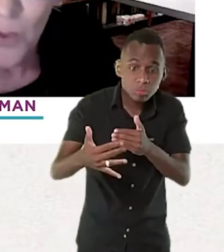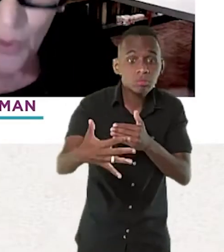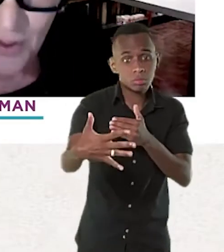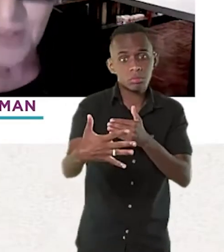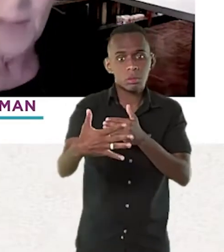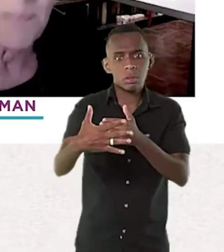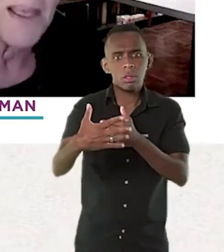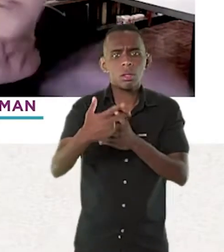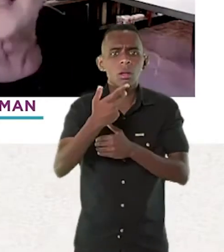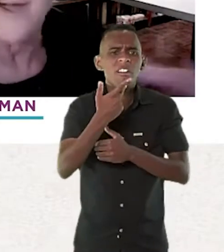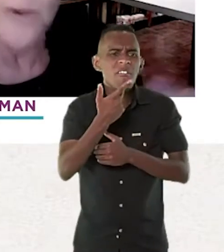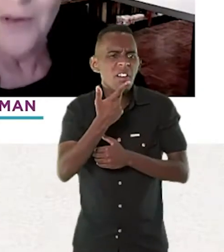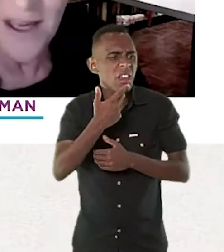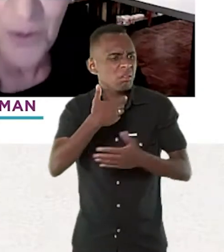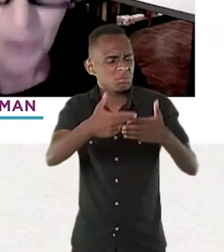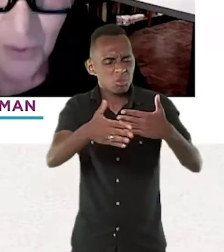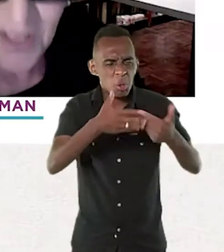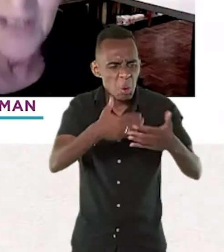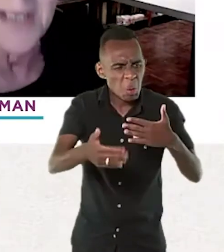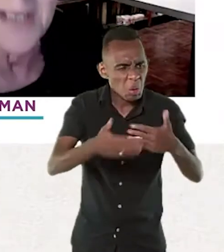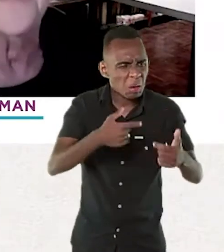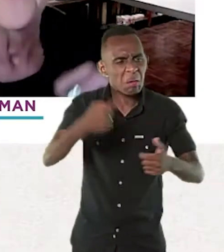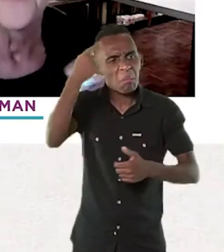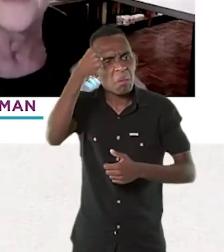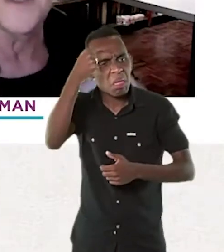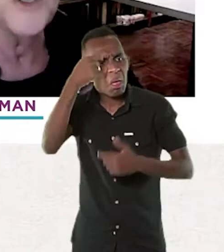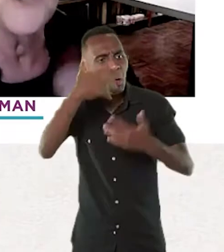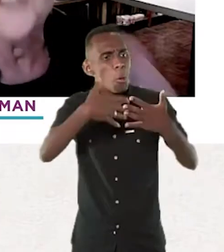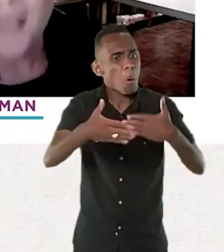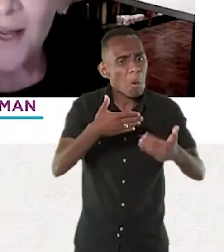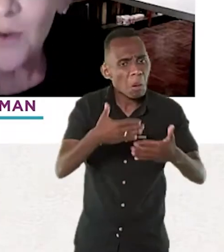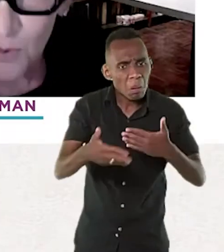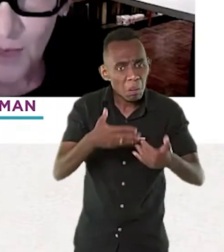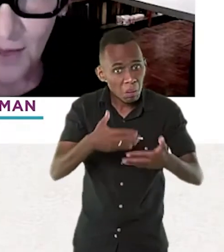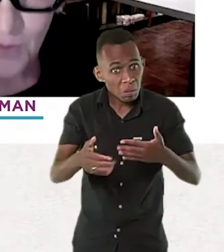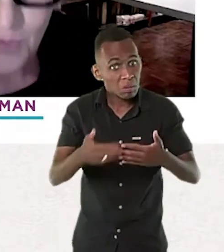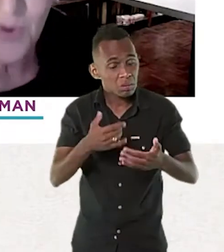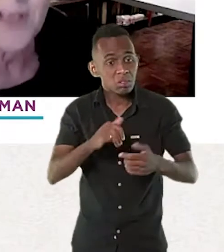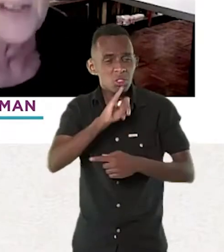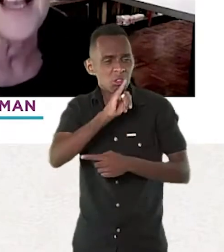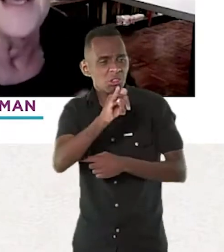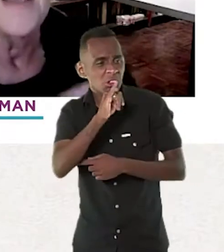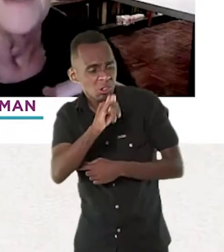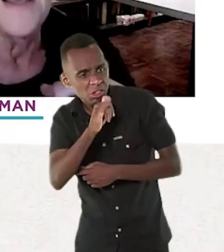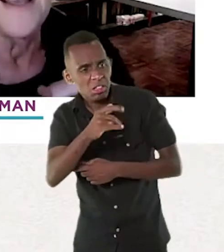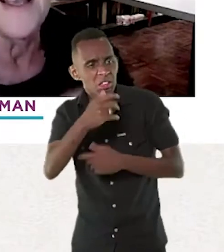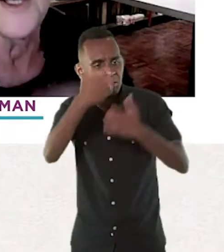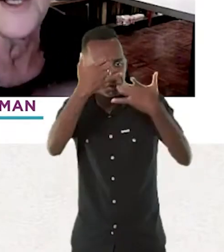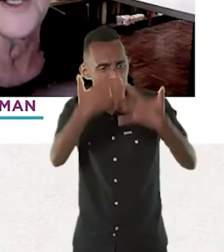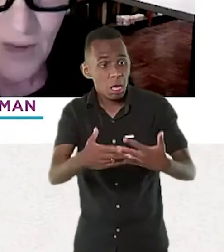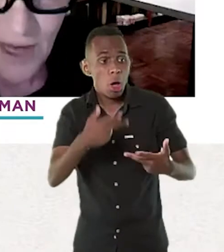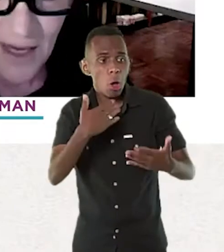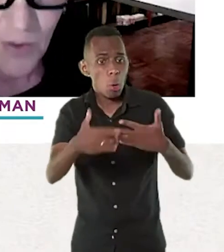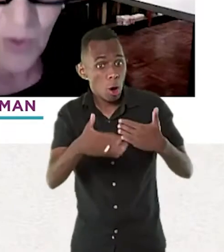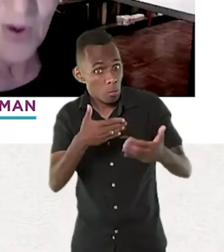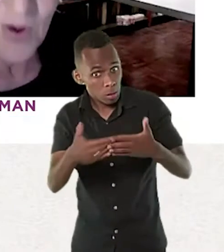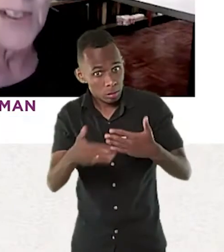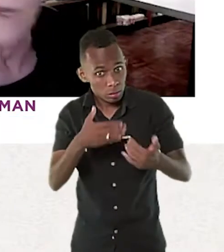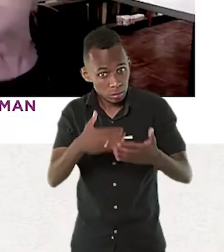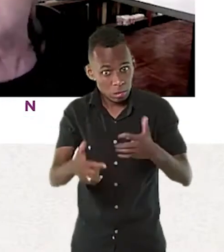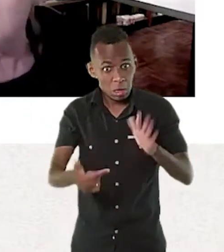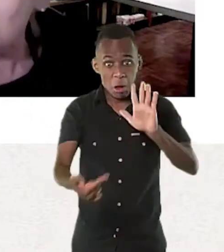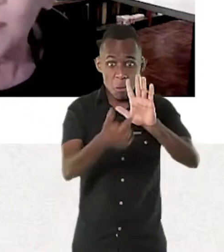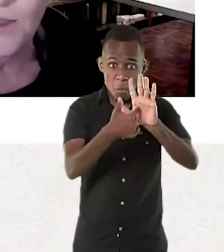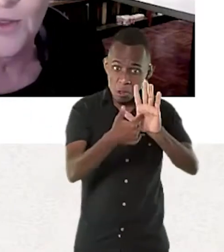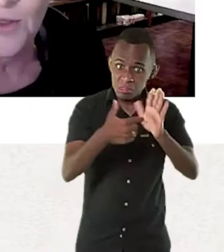Falar qualquer coisa, pensar qualquer coisa, dizer qualquer coisa, expor